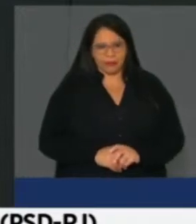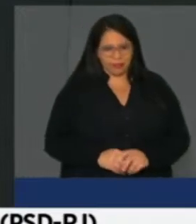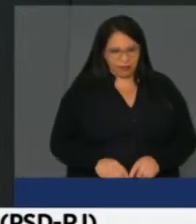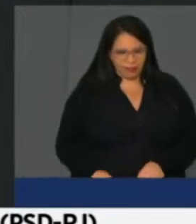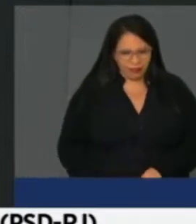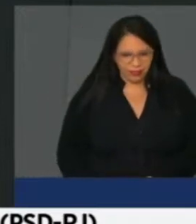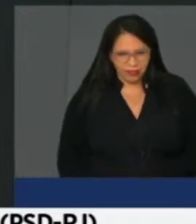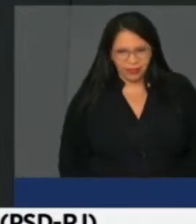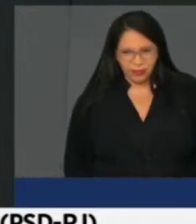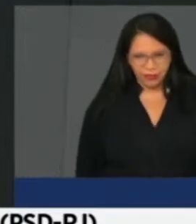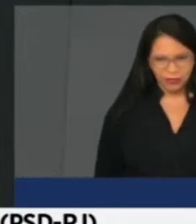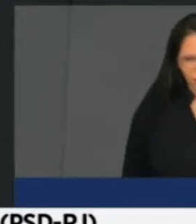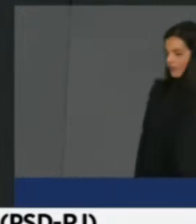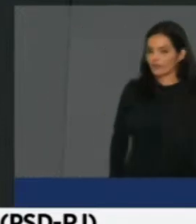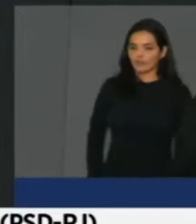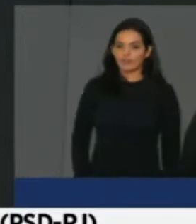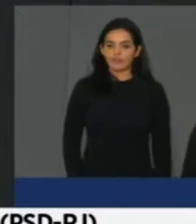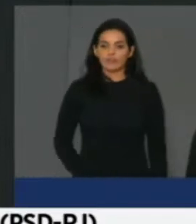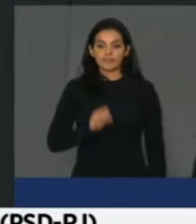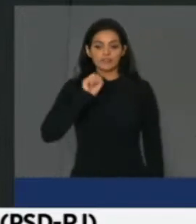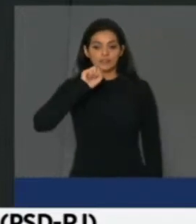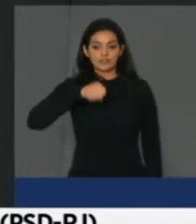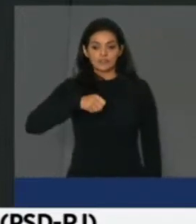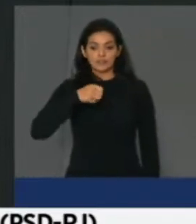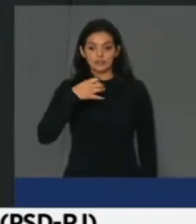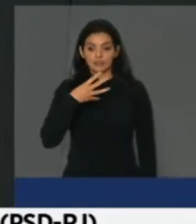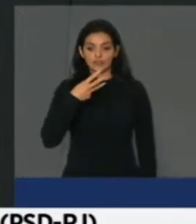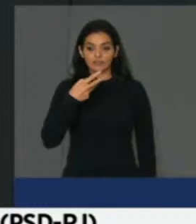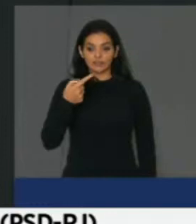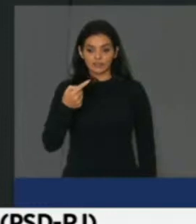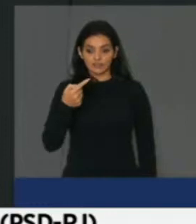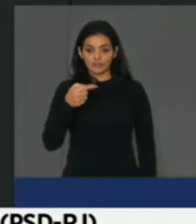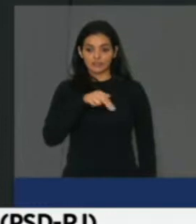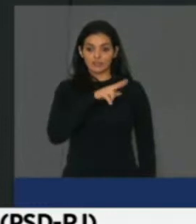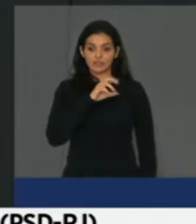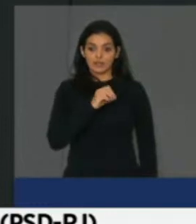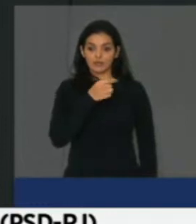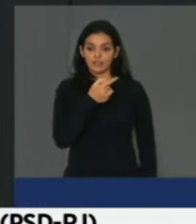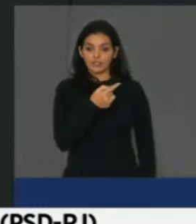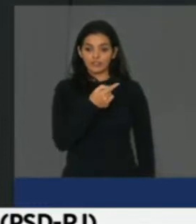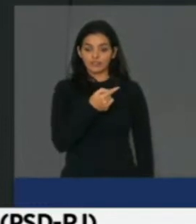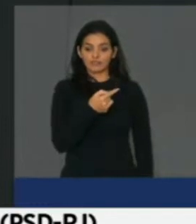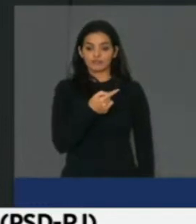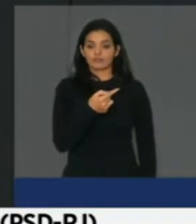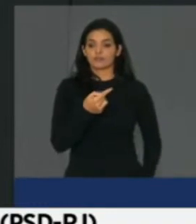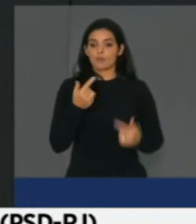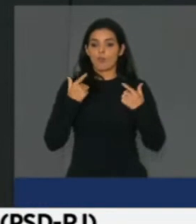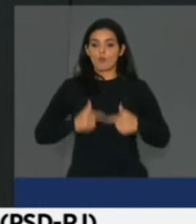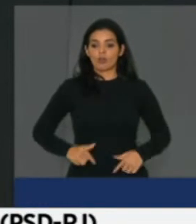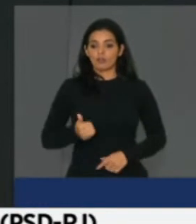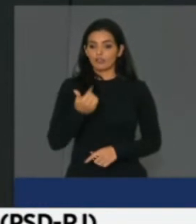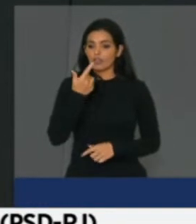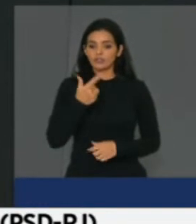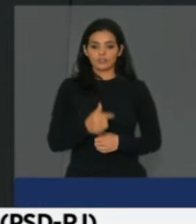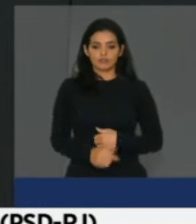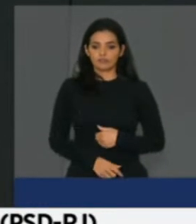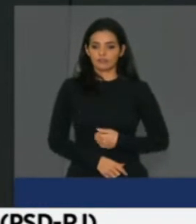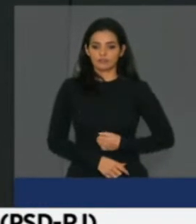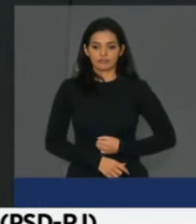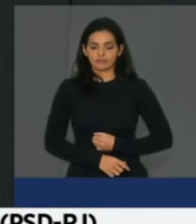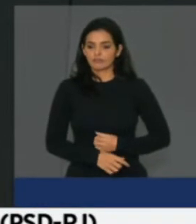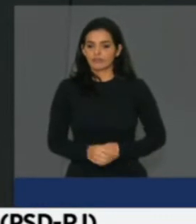Sim, 437. Não, 7. Abstenções, 12.